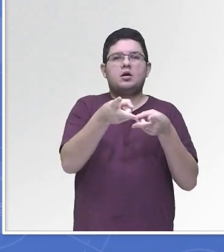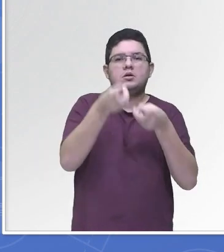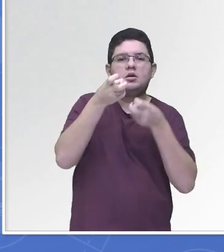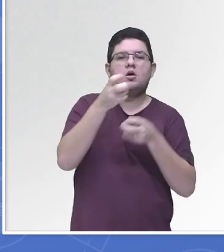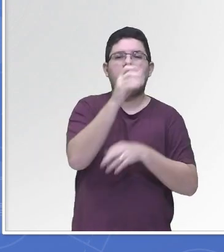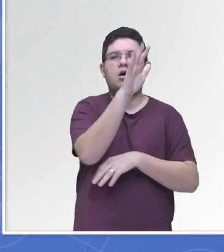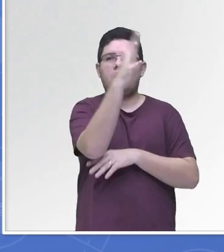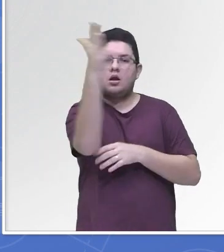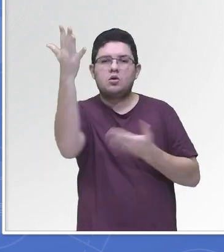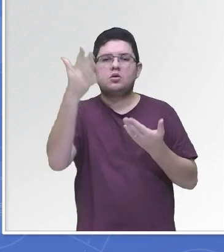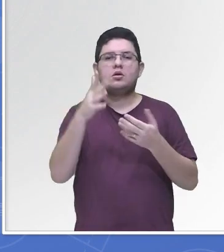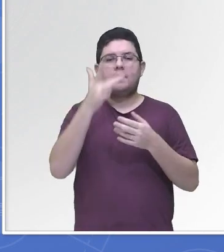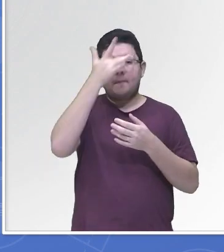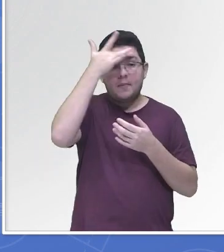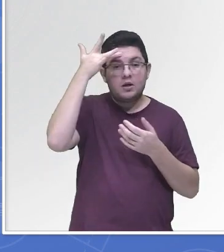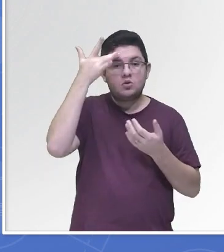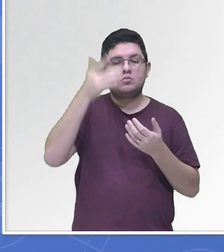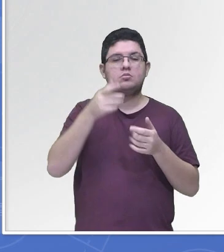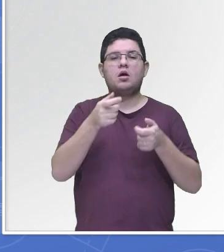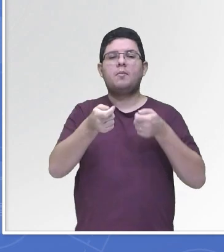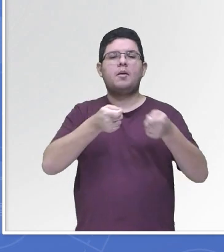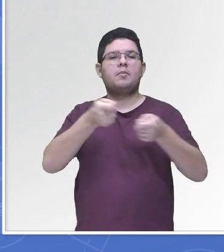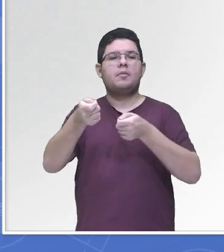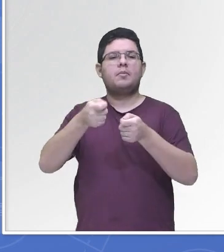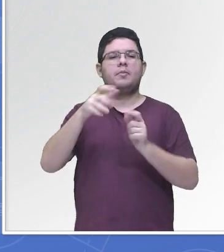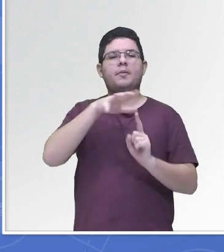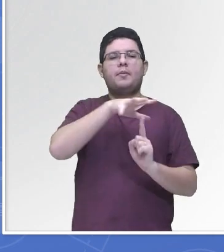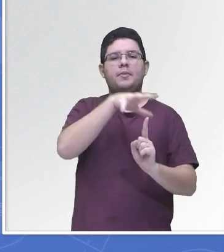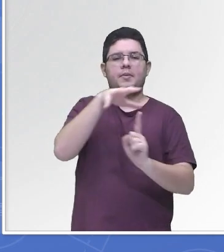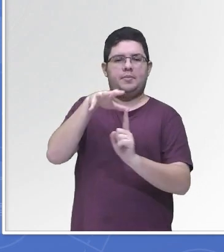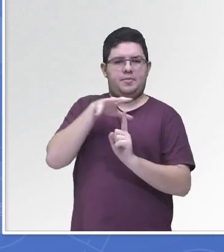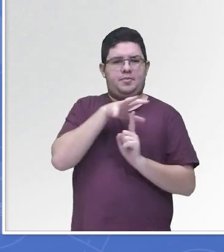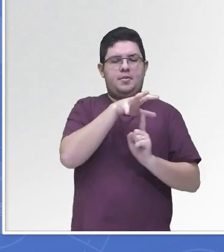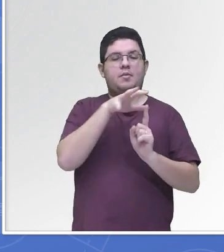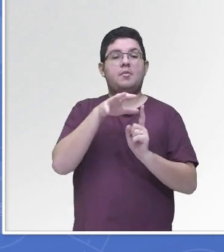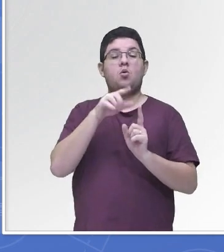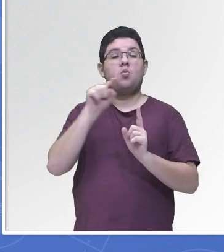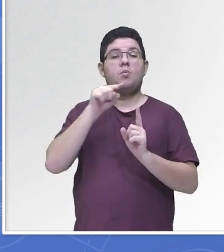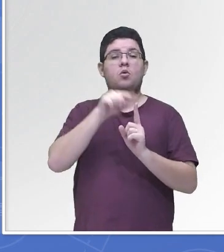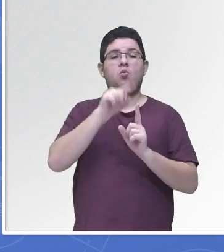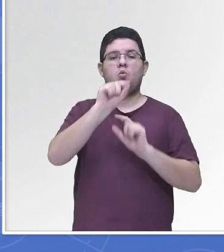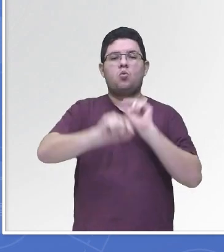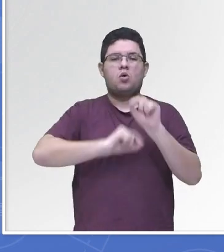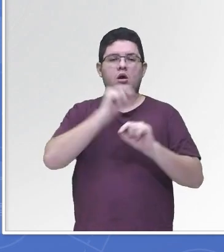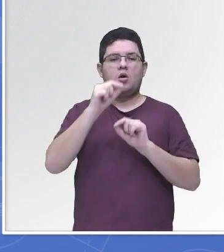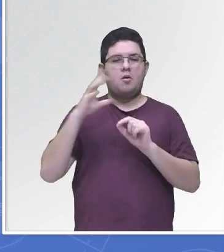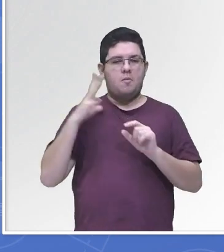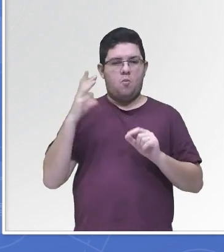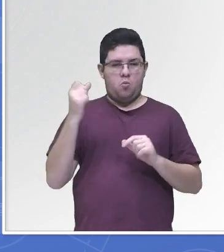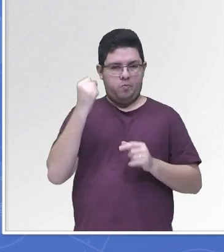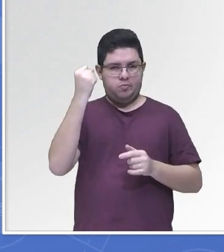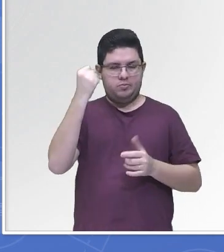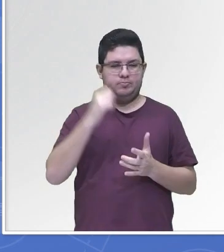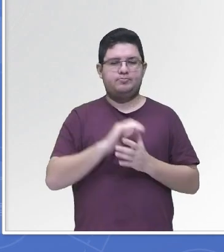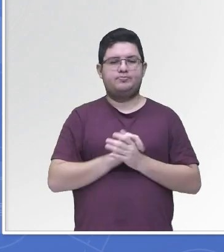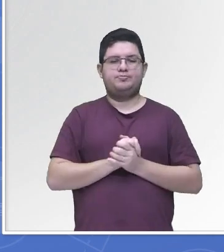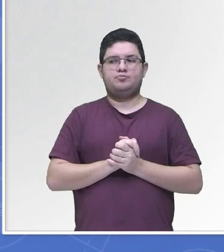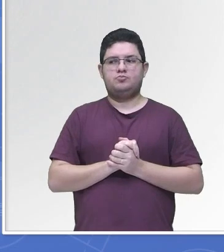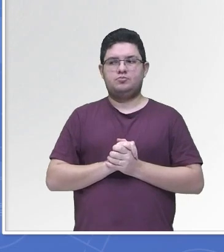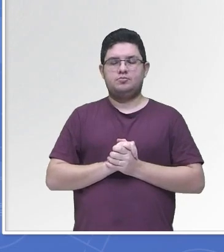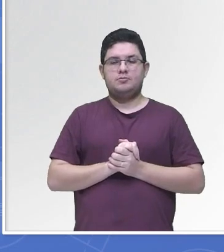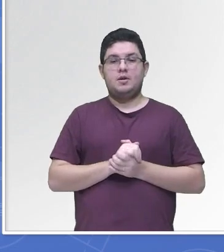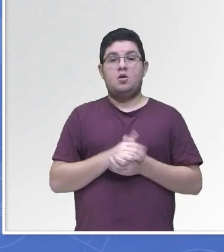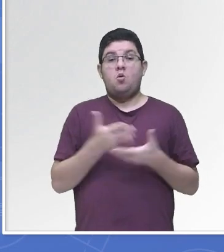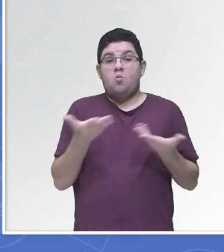pessoas, transformando-as em instrumentos para a realização de fins ligados ao poder.